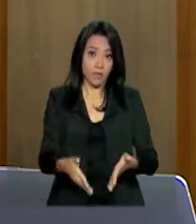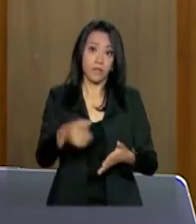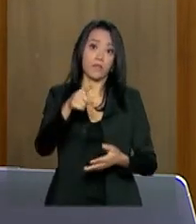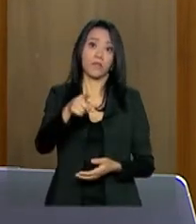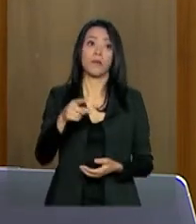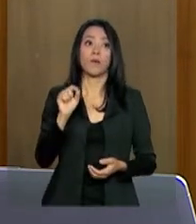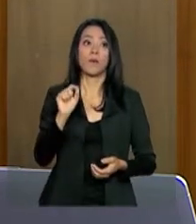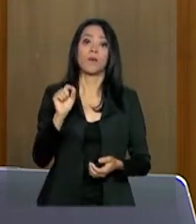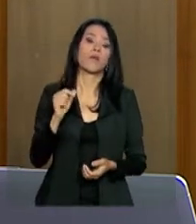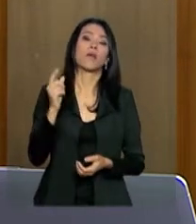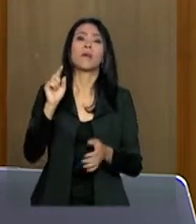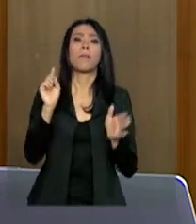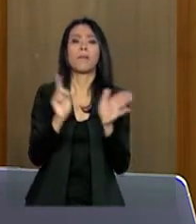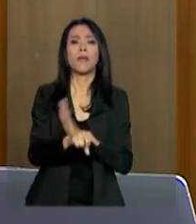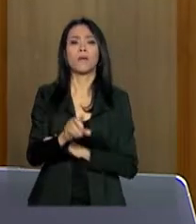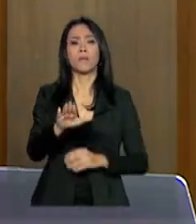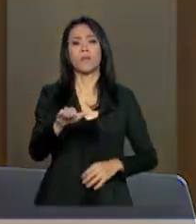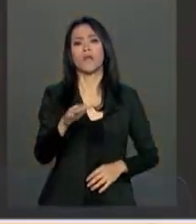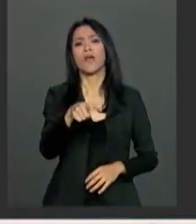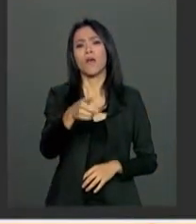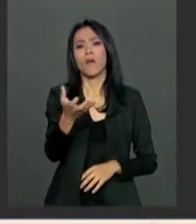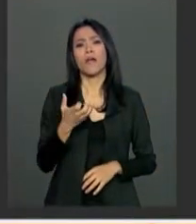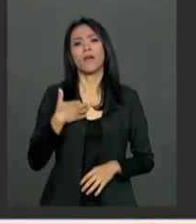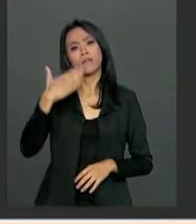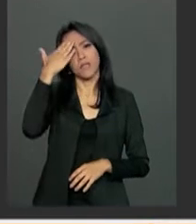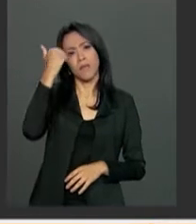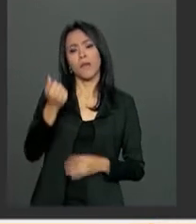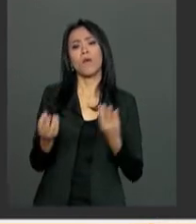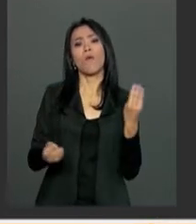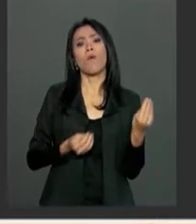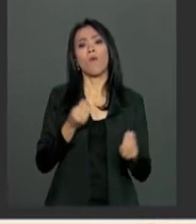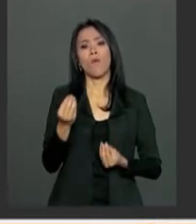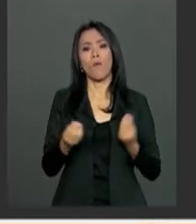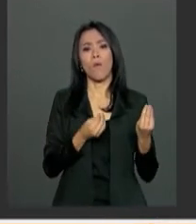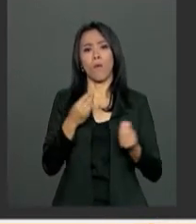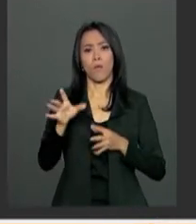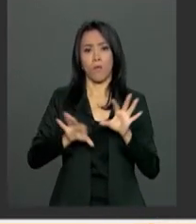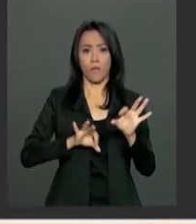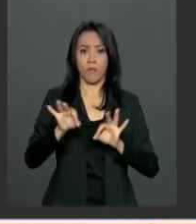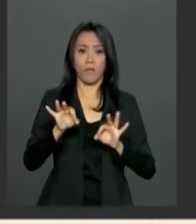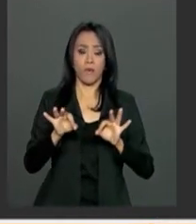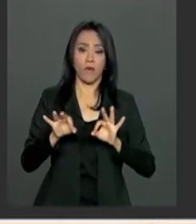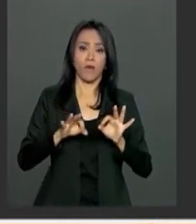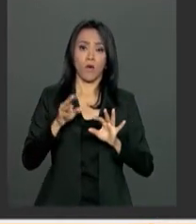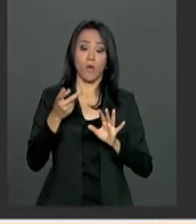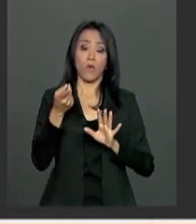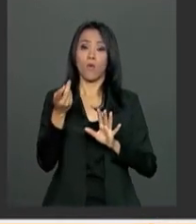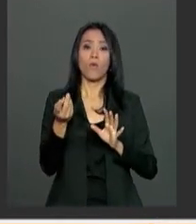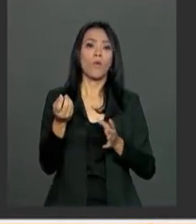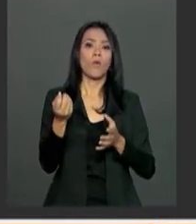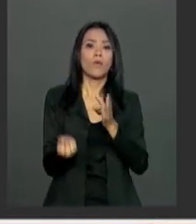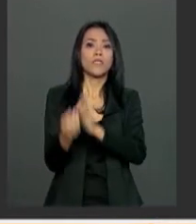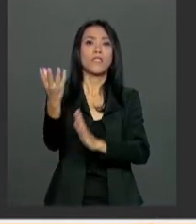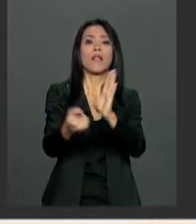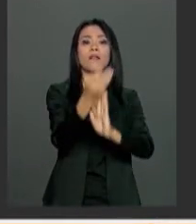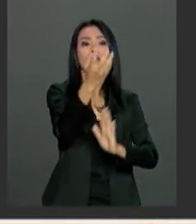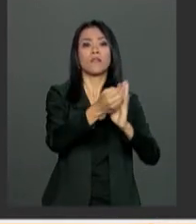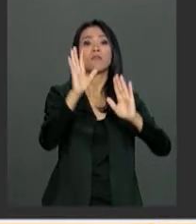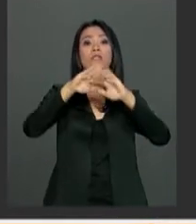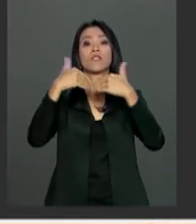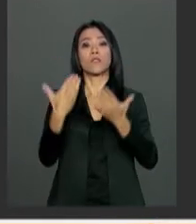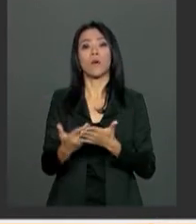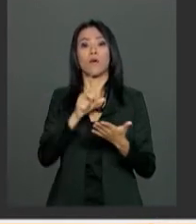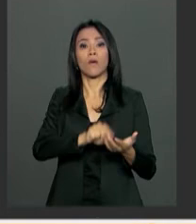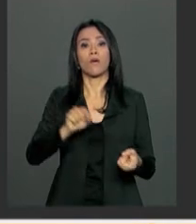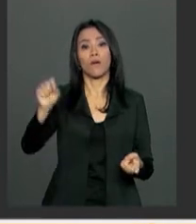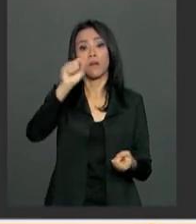moreira pergunta seguinte gostaria de saber como deverá ser providenciado o programa para instalação nas escolas públicas e unidades de saúde